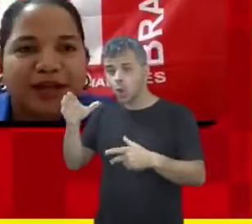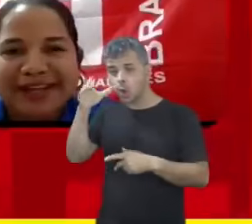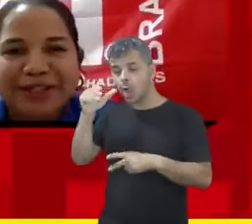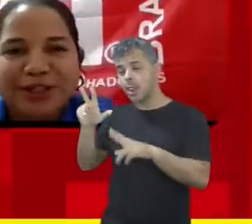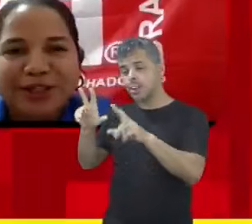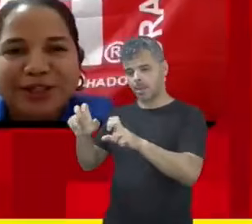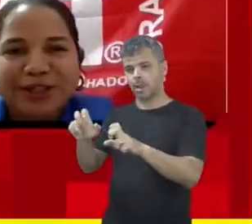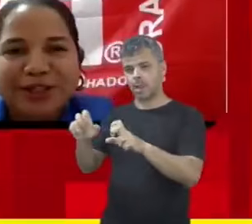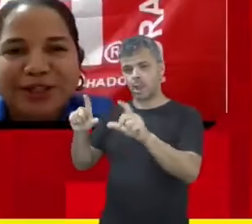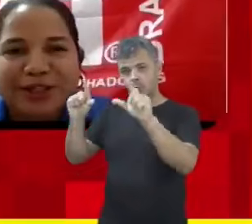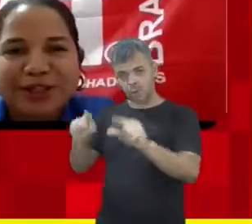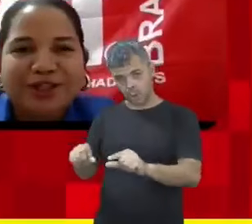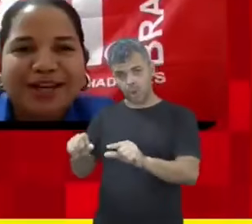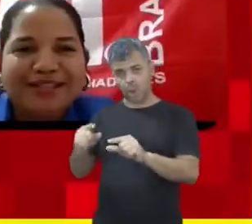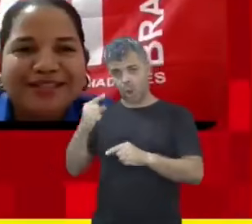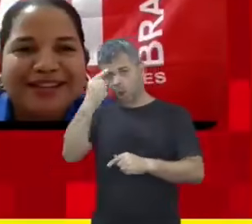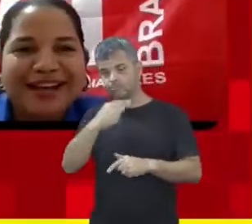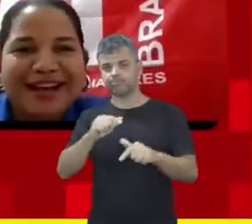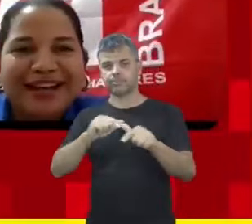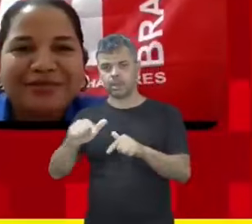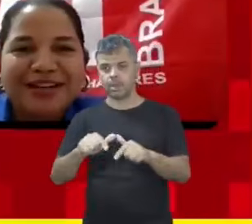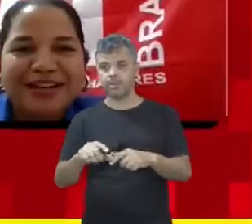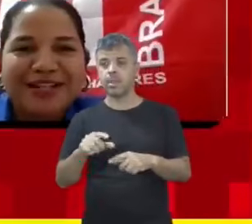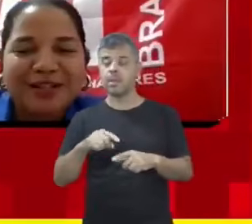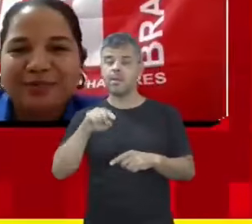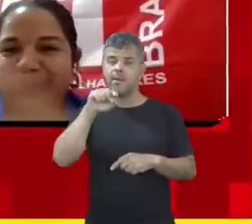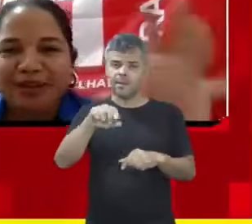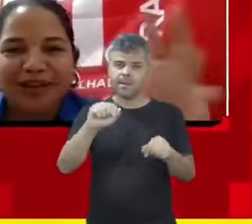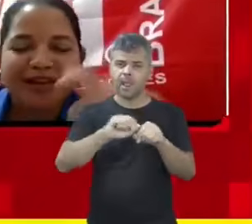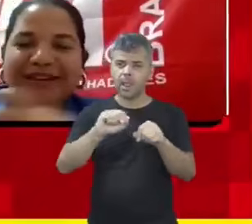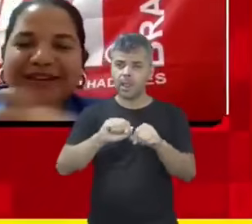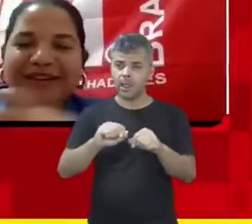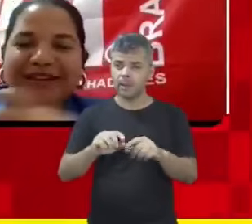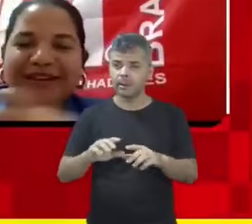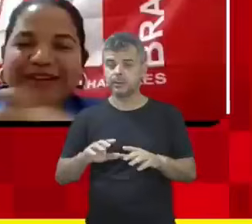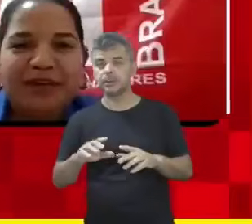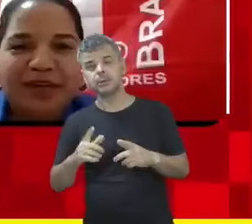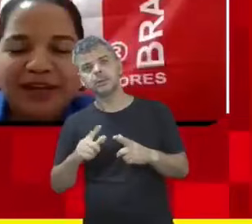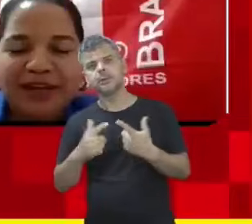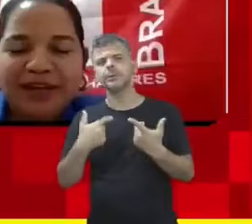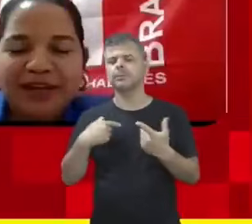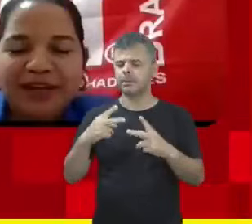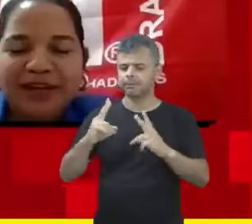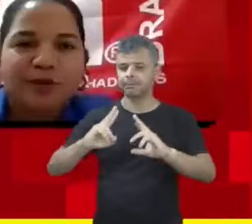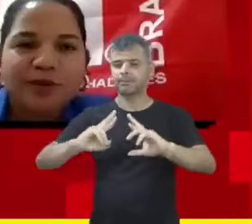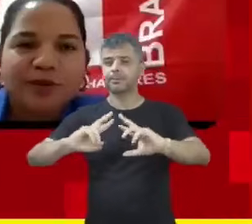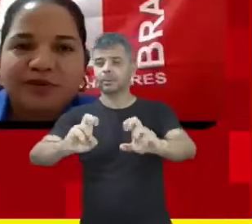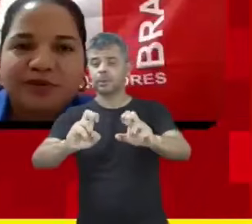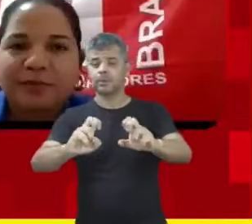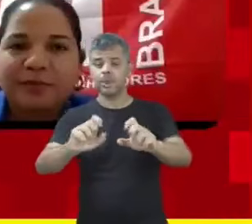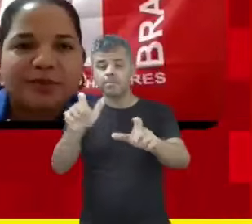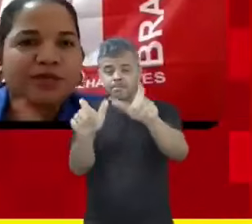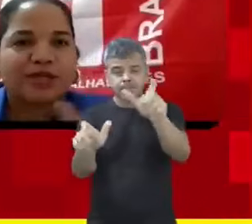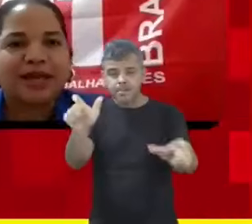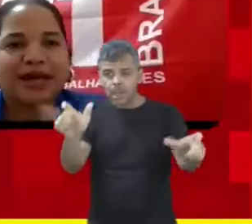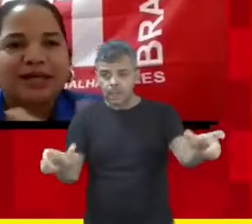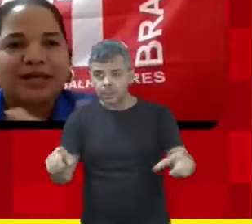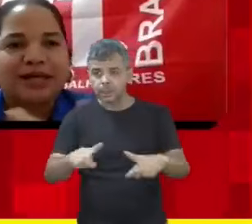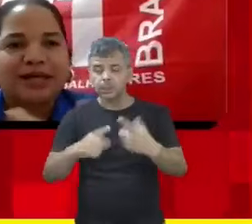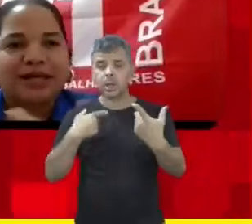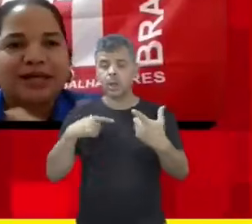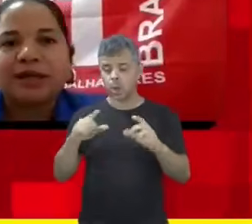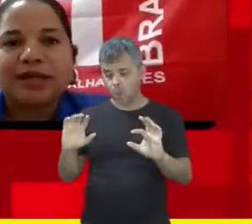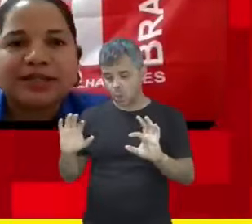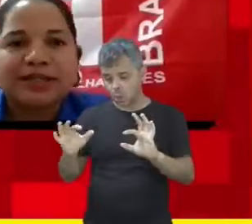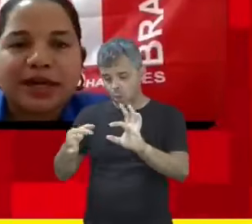tema e achei muito importante essas que fazem a gente meio que, né, nos ver e ver pessoas ligadas